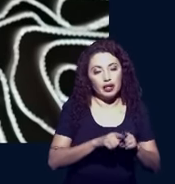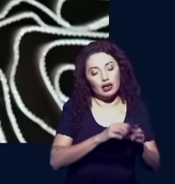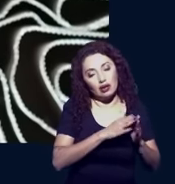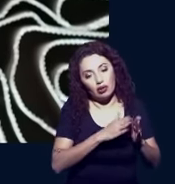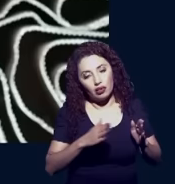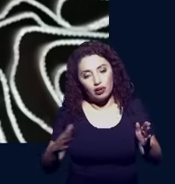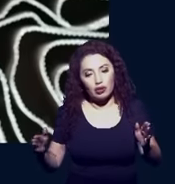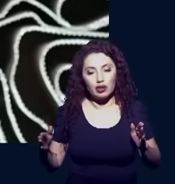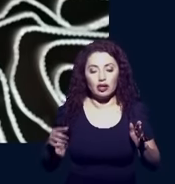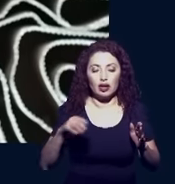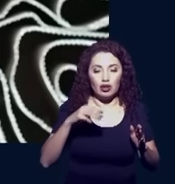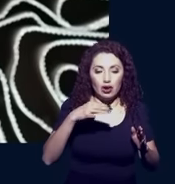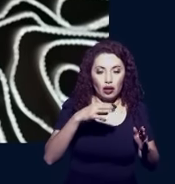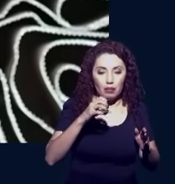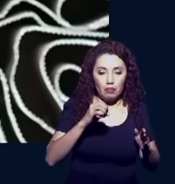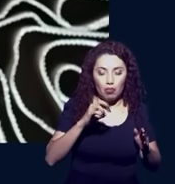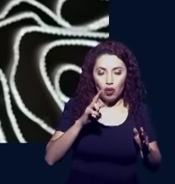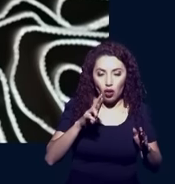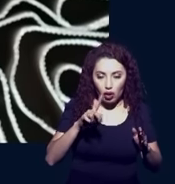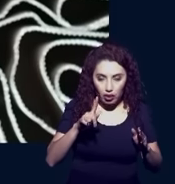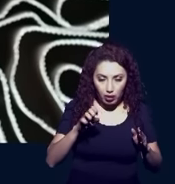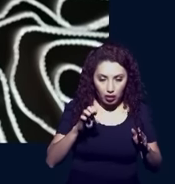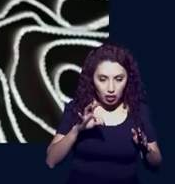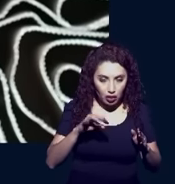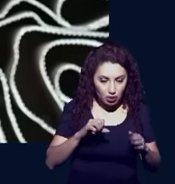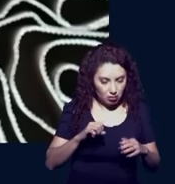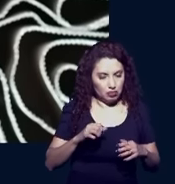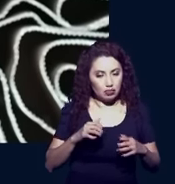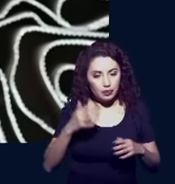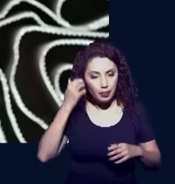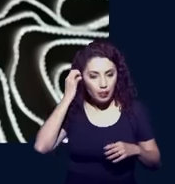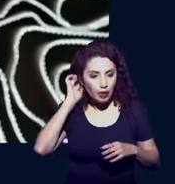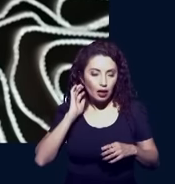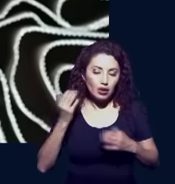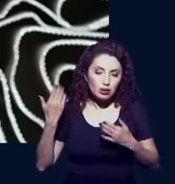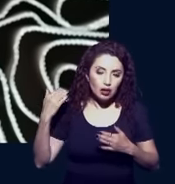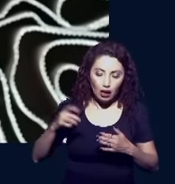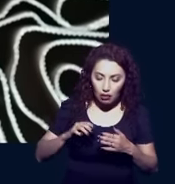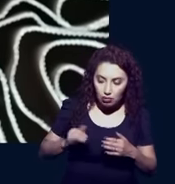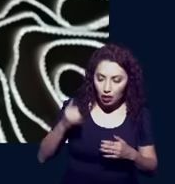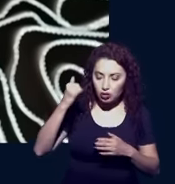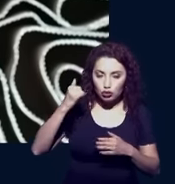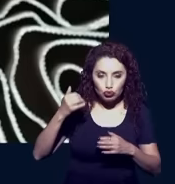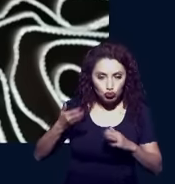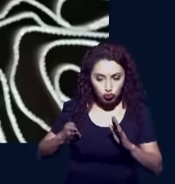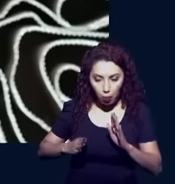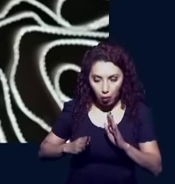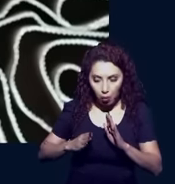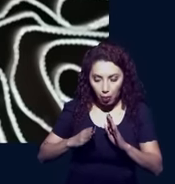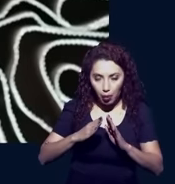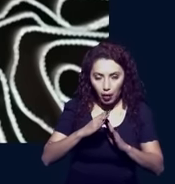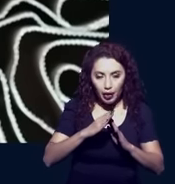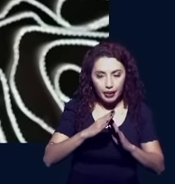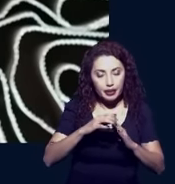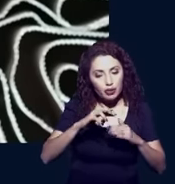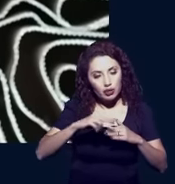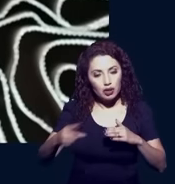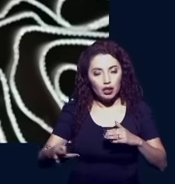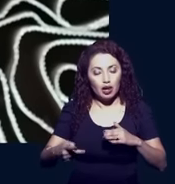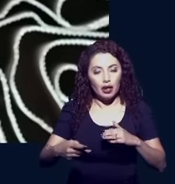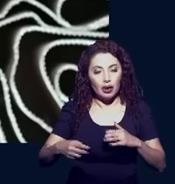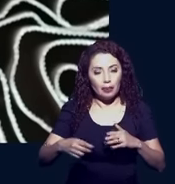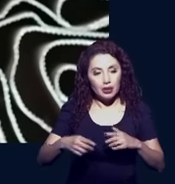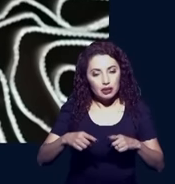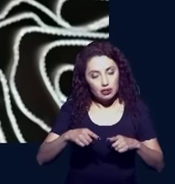fixaram seus morges ou seja antigamente a taxa de juro subia o efeito na prestação do financiamento imobiliário era